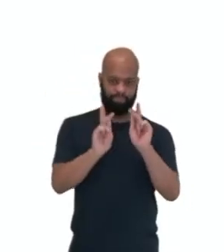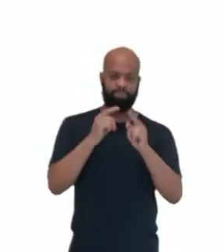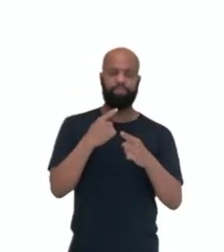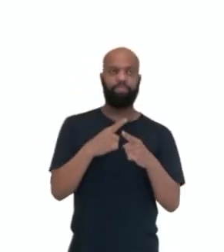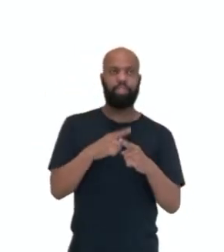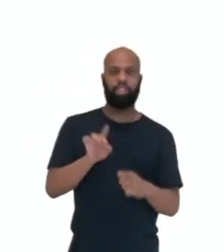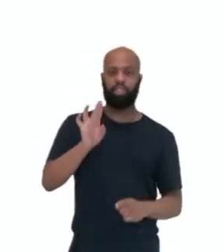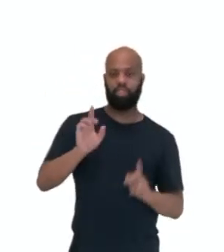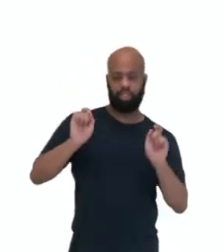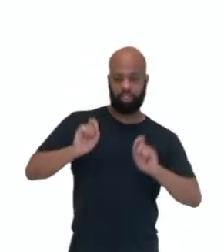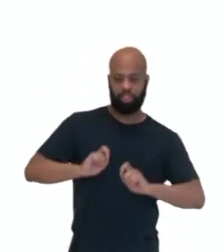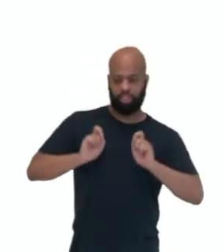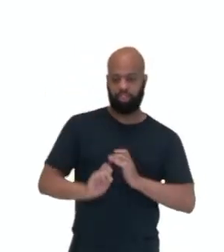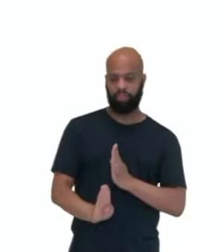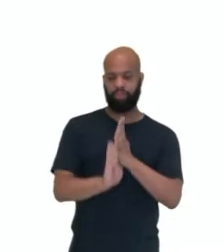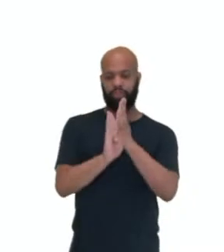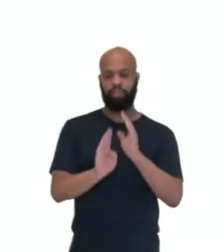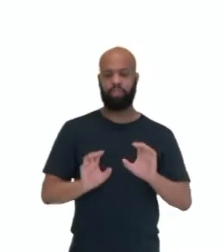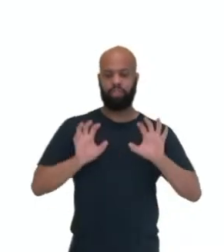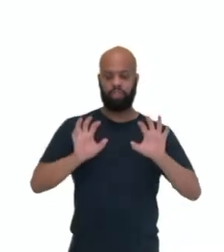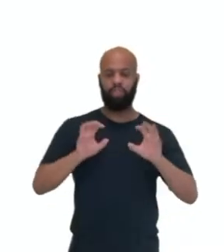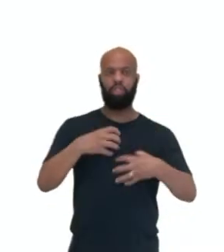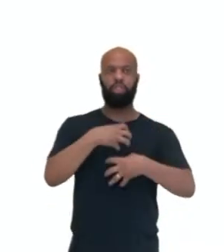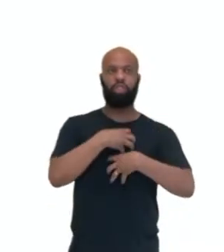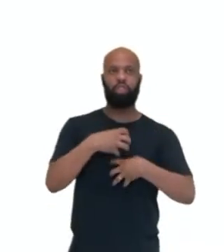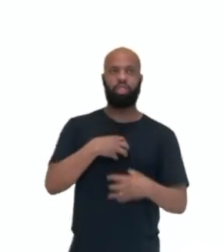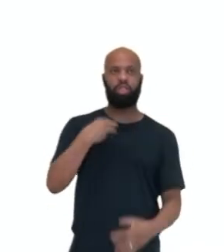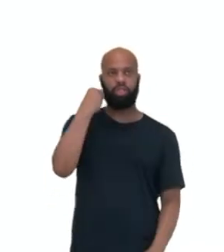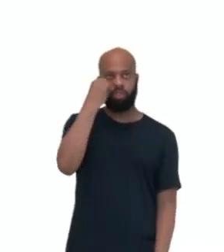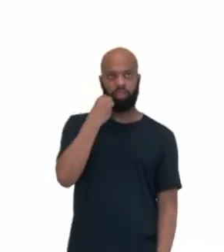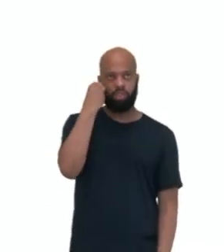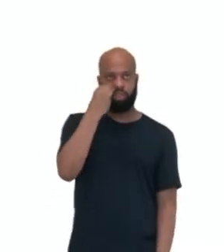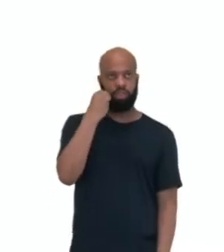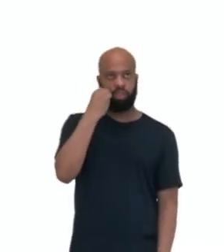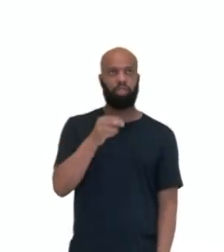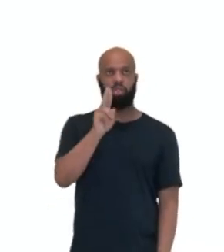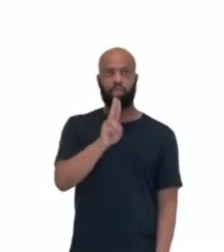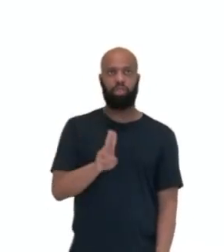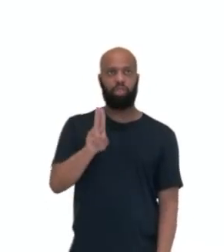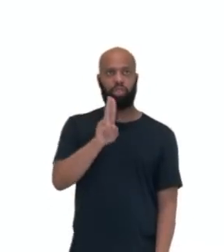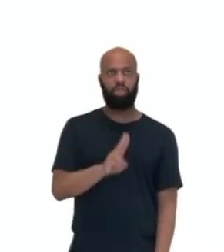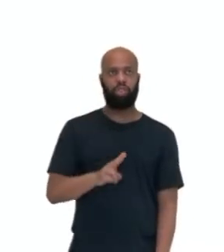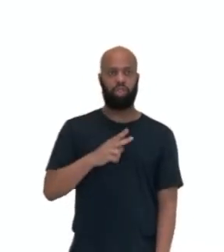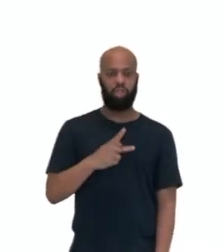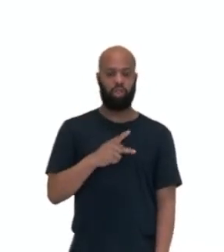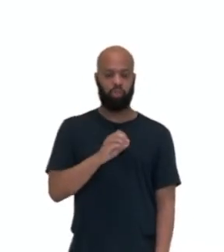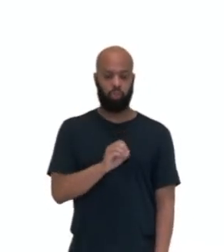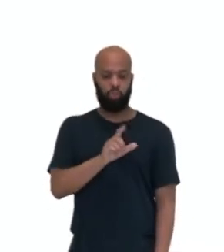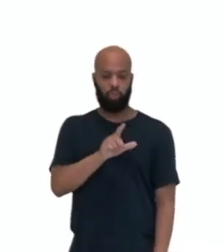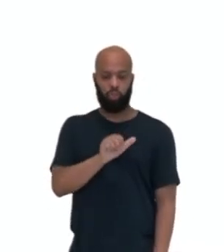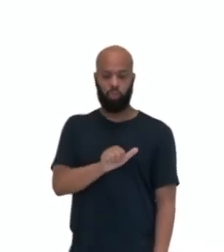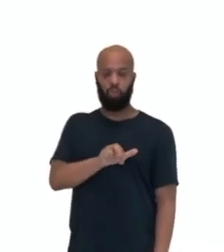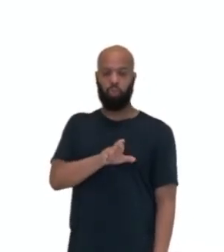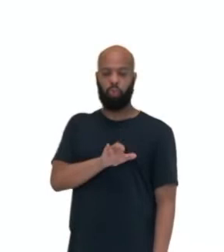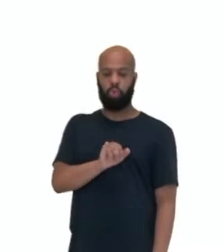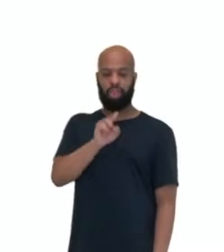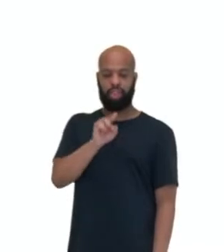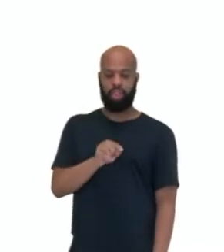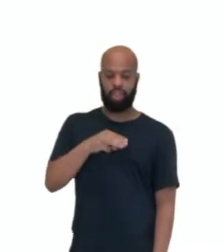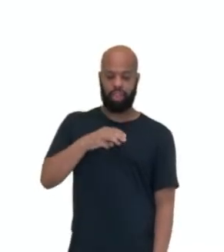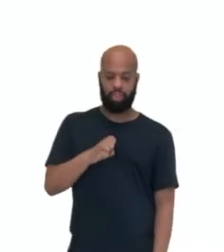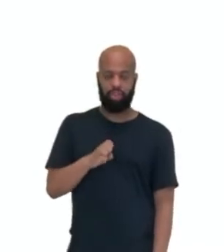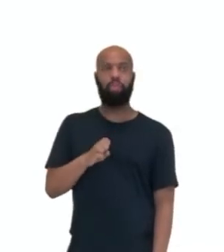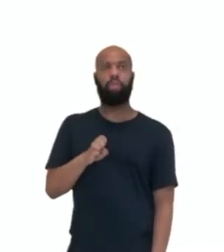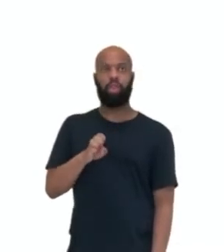só podemos determinar isso aí experimentalmente através de um aparelho chamado polarímetro. Um par de